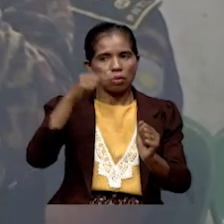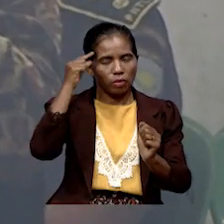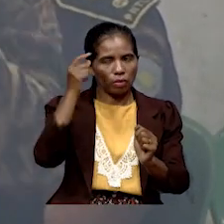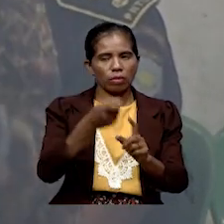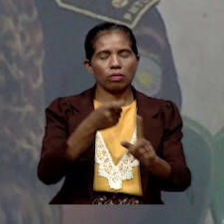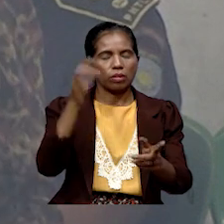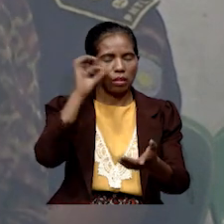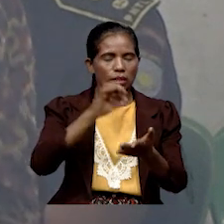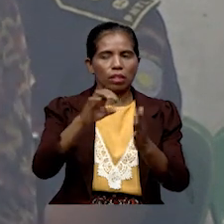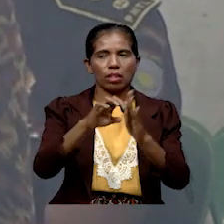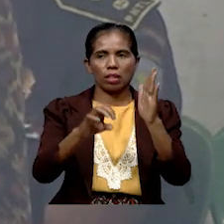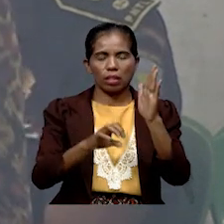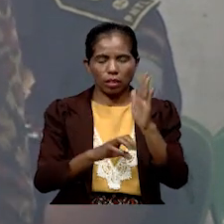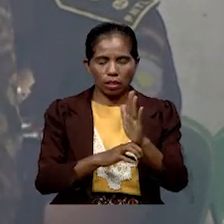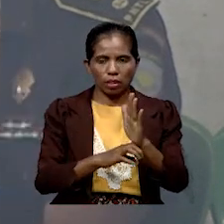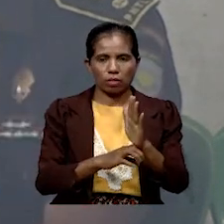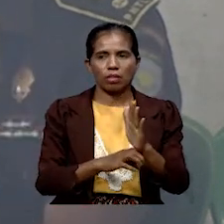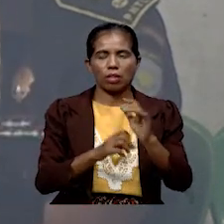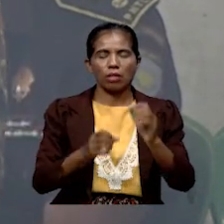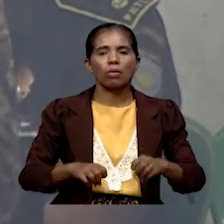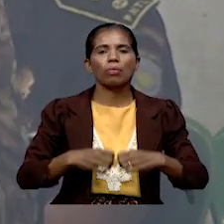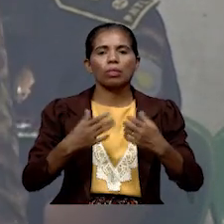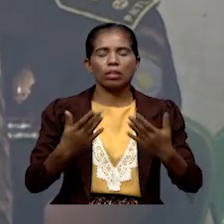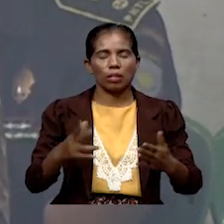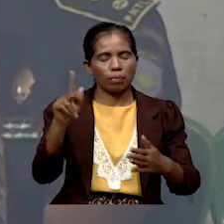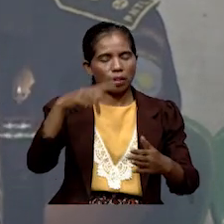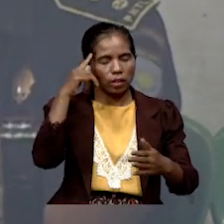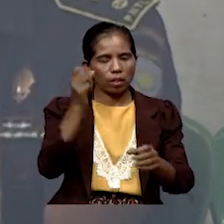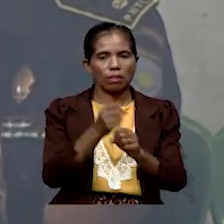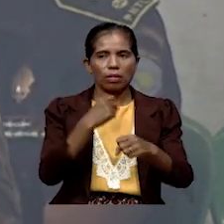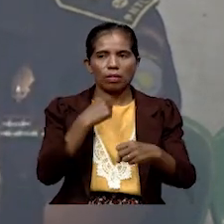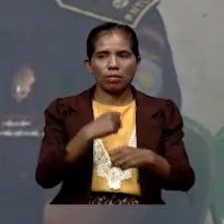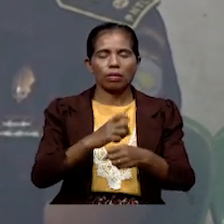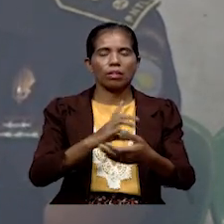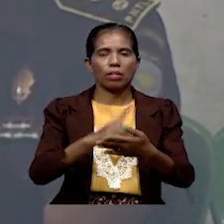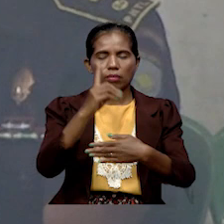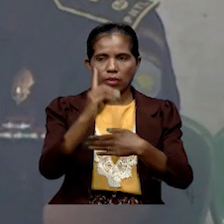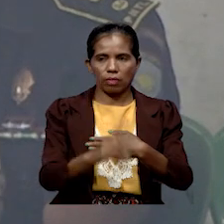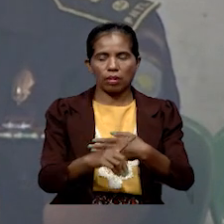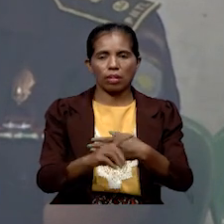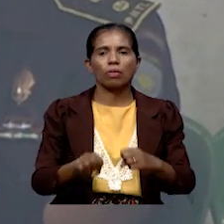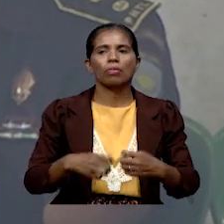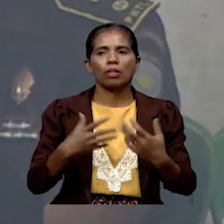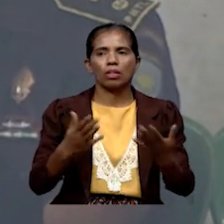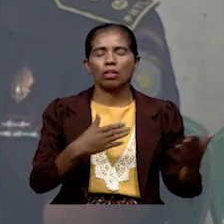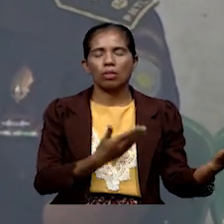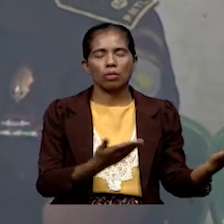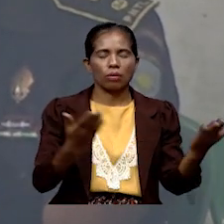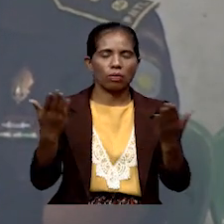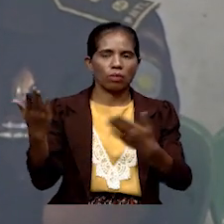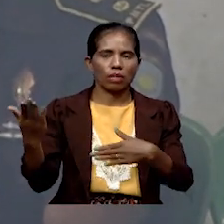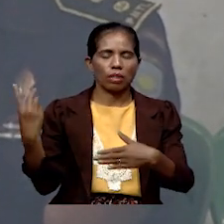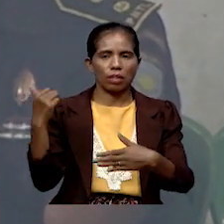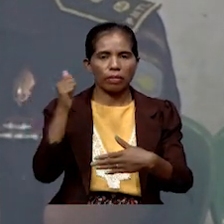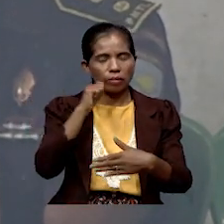de Estado para nova promoção da igualdade nia. O insa política para tu belhalau desenvolvimento. O insa lori tani ina feto sera para tu